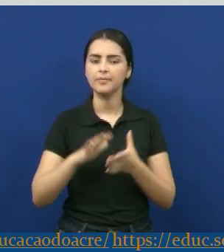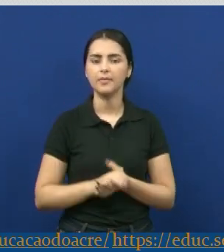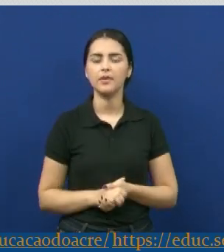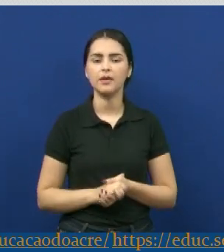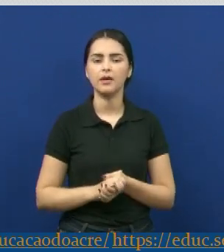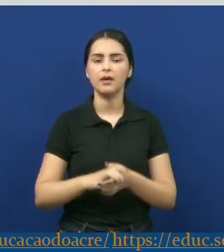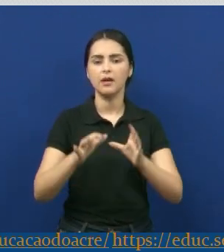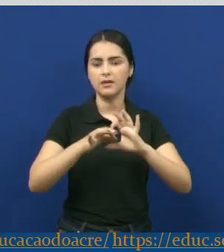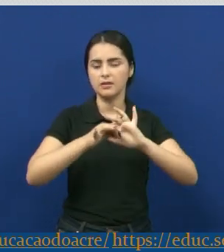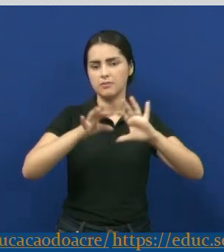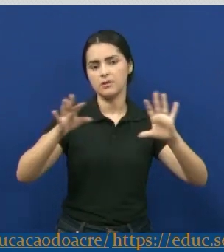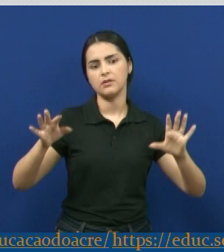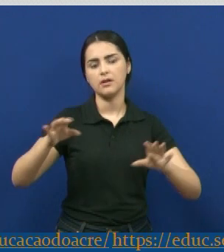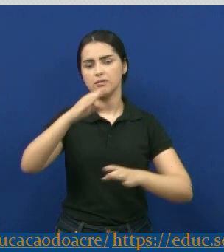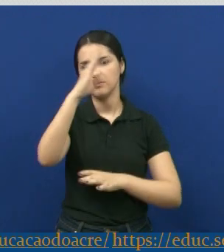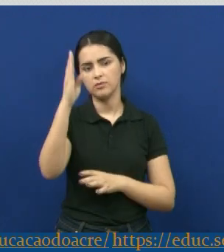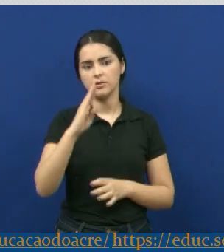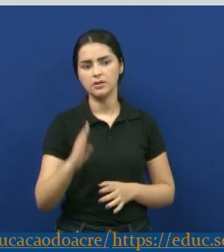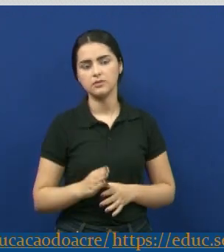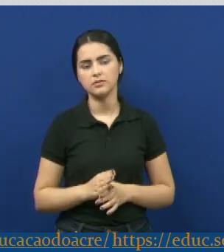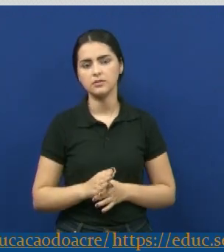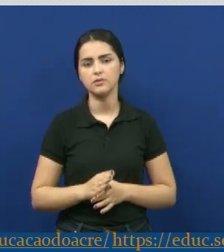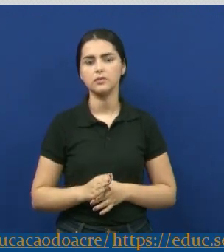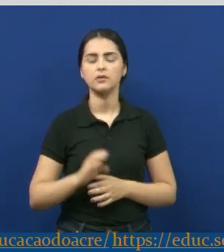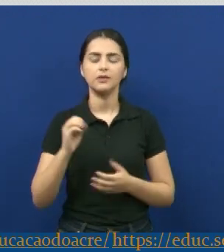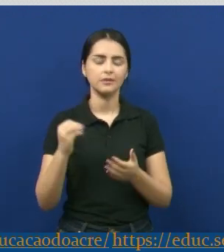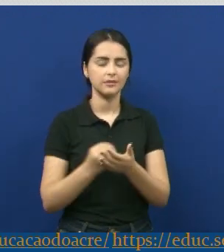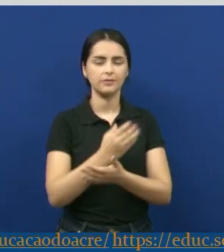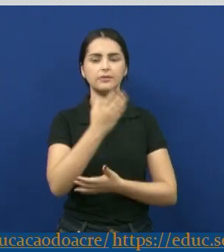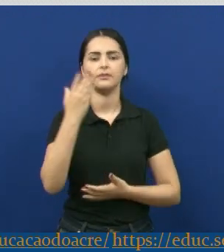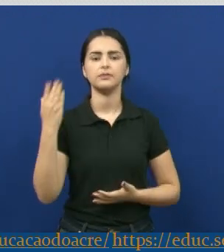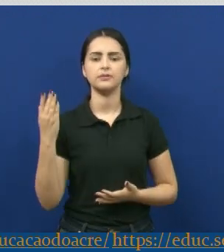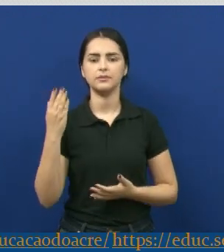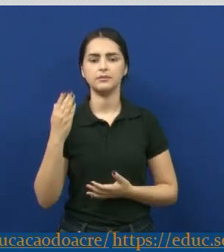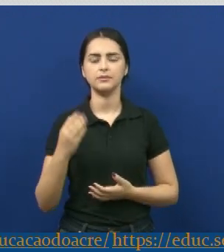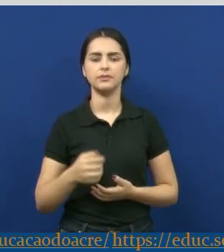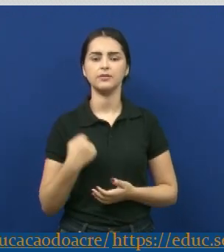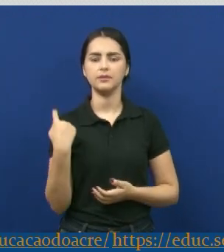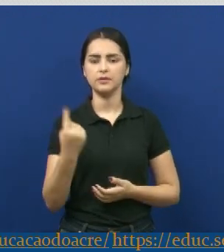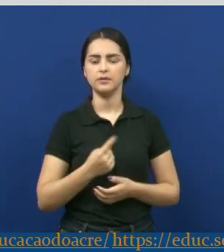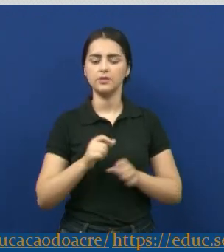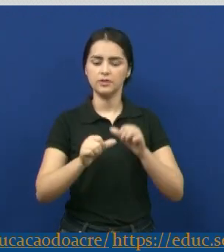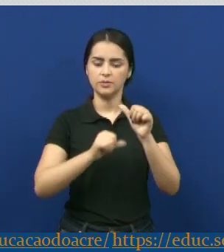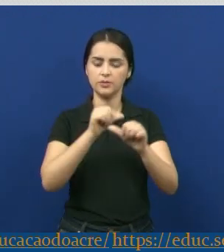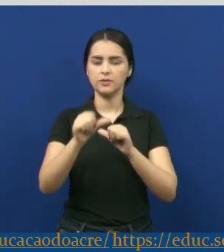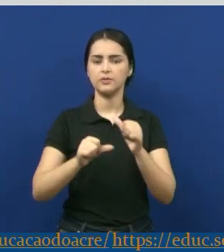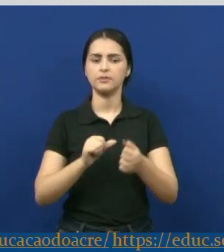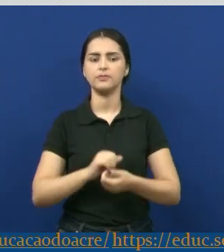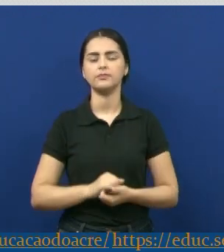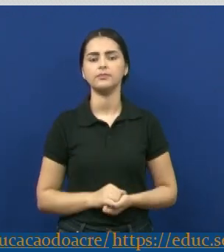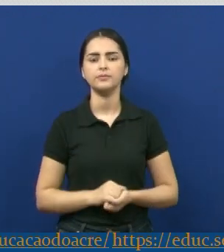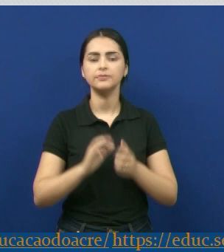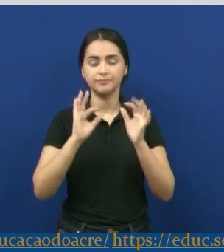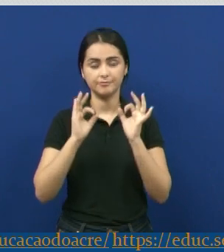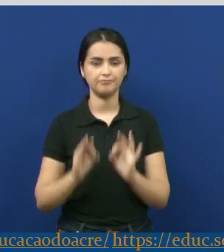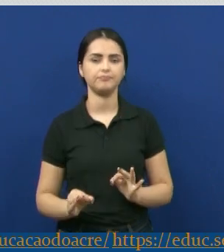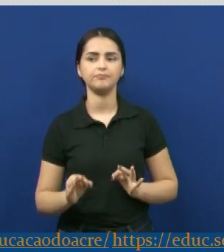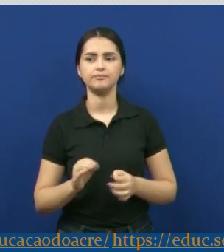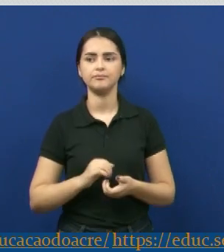República, a proclamação da República devido a esse acontecimento. Deixamos de ser império para ser república,